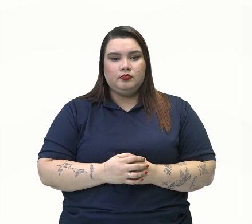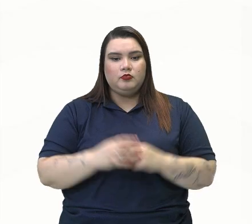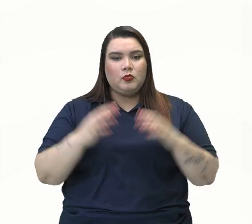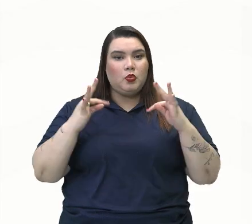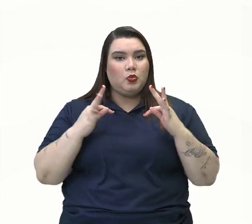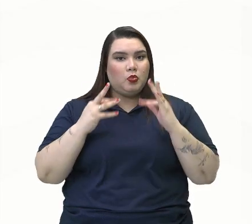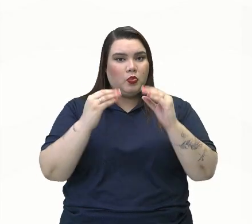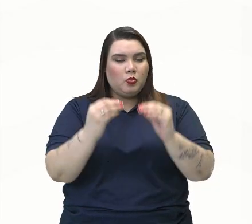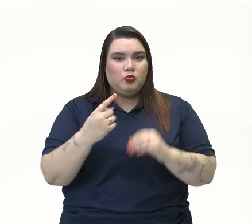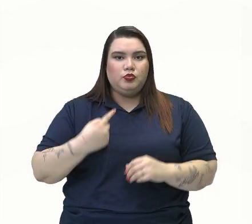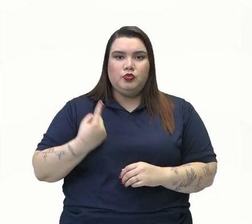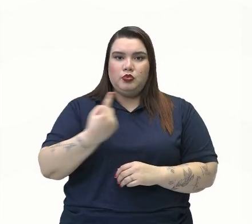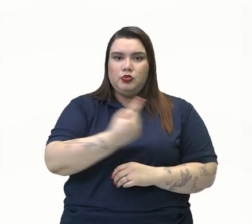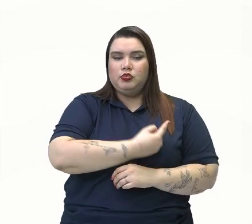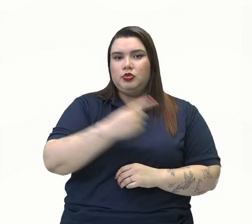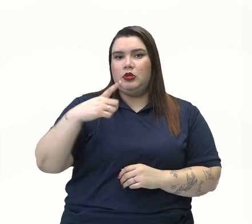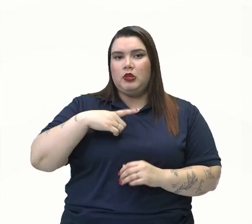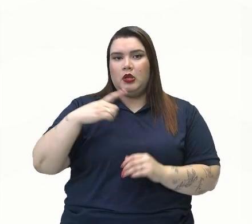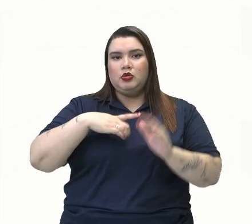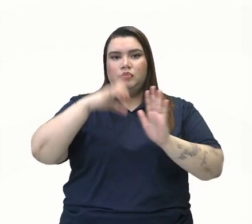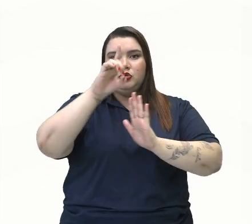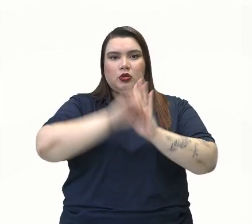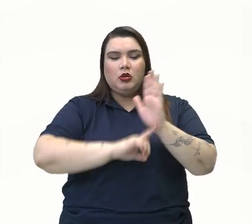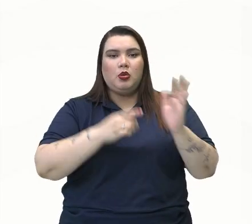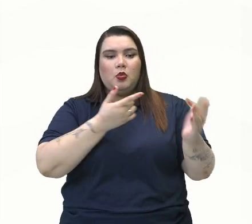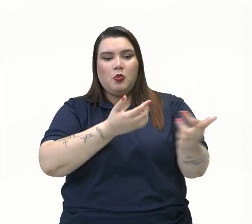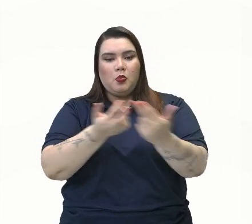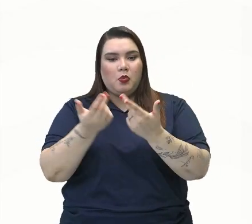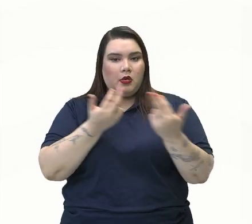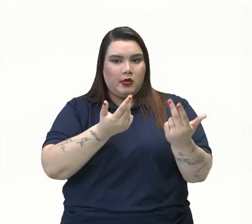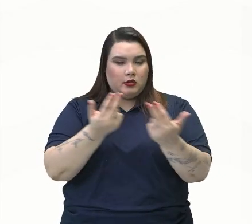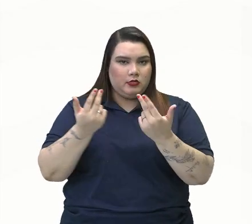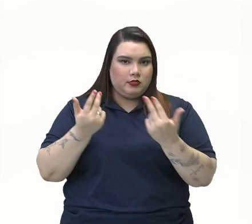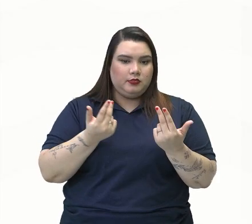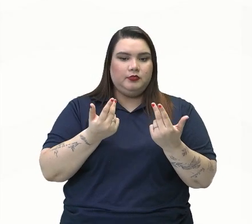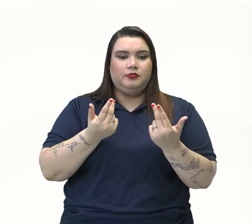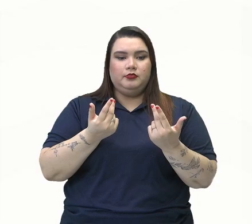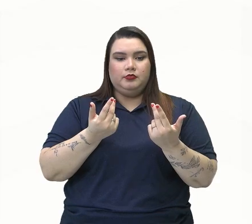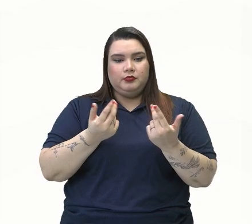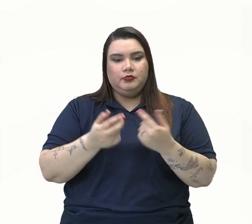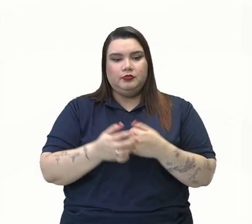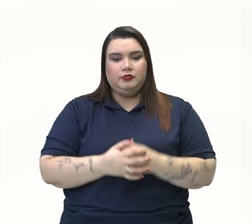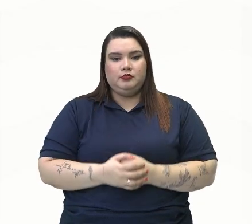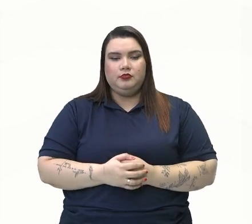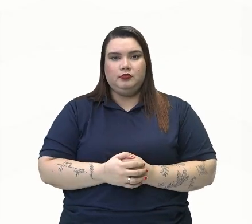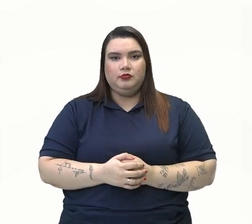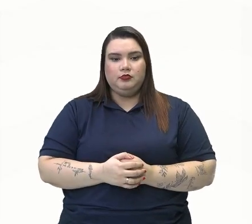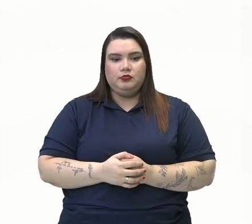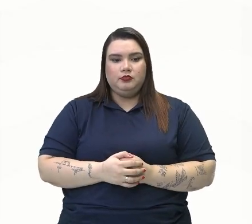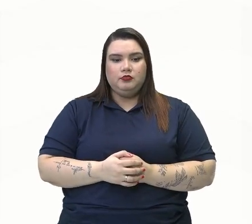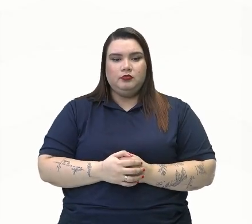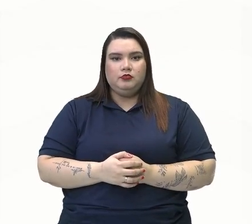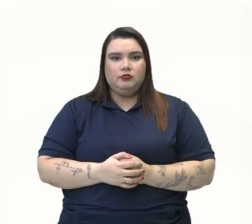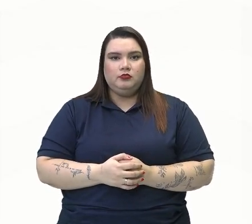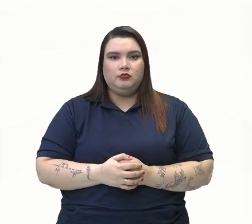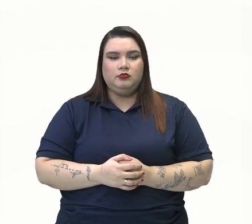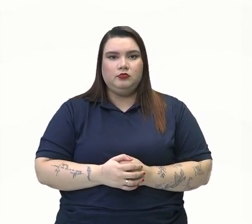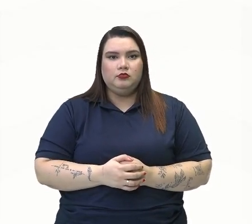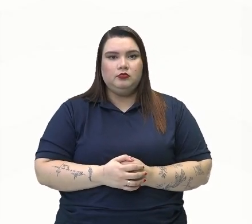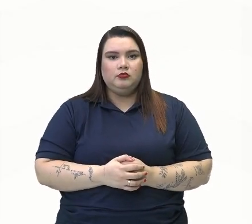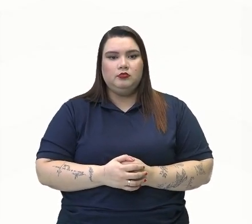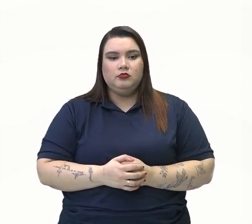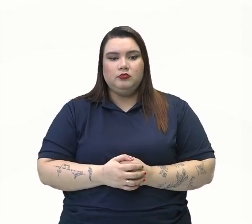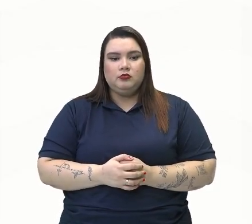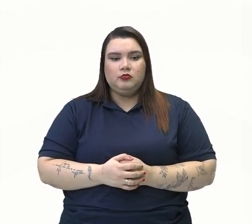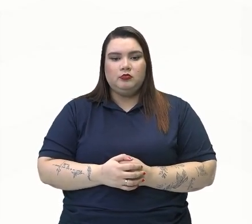Todos nós temos os mesmos direitos. No matter our race, gender, language, religion or